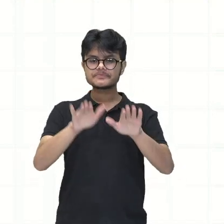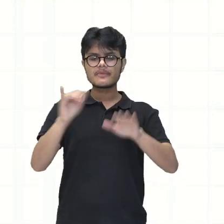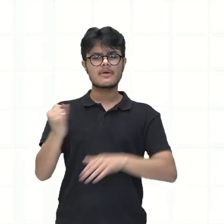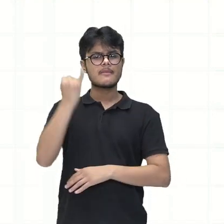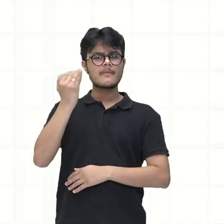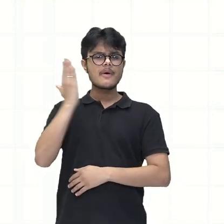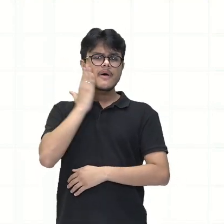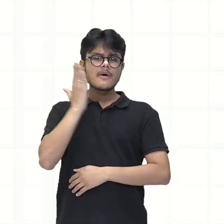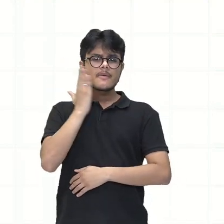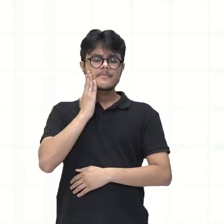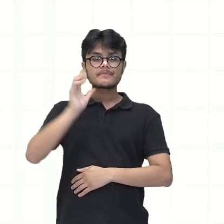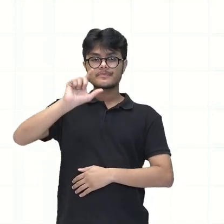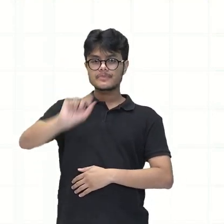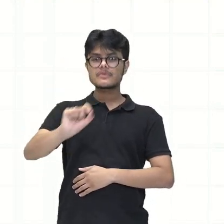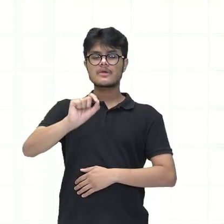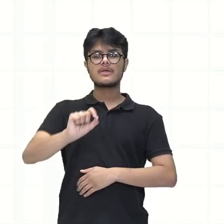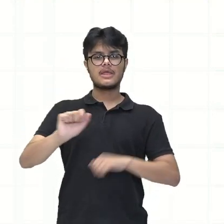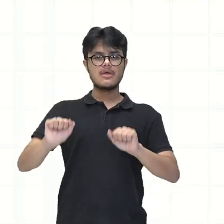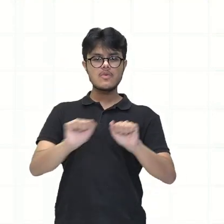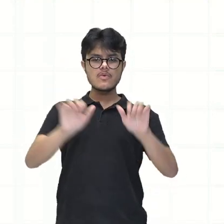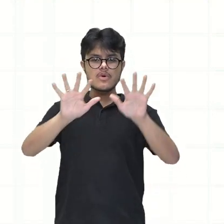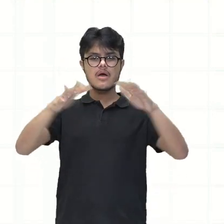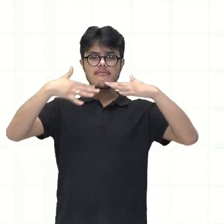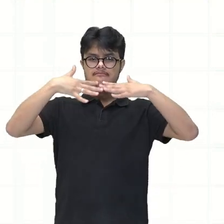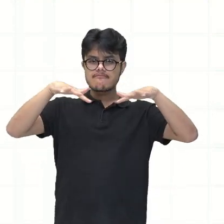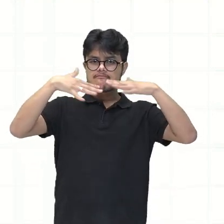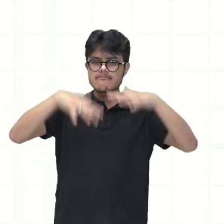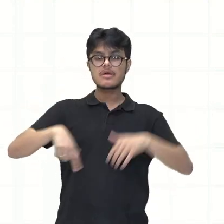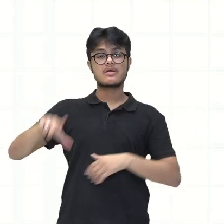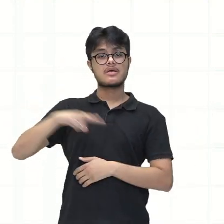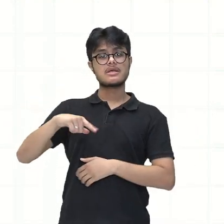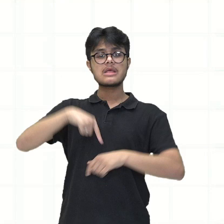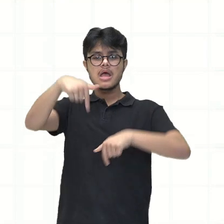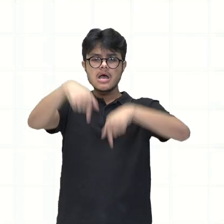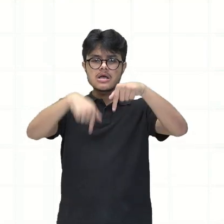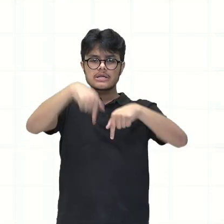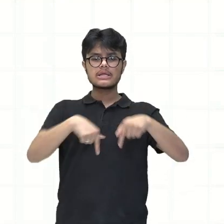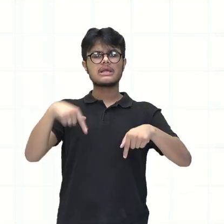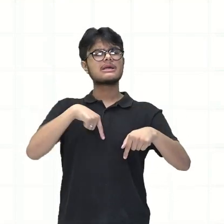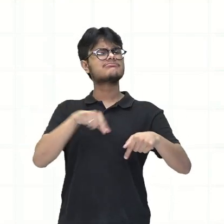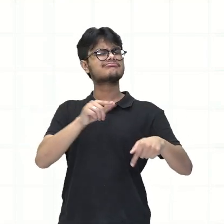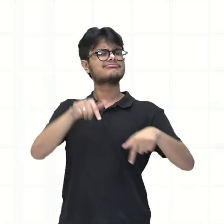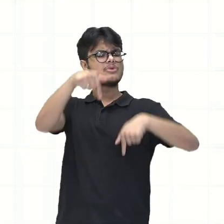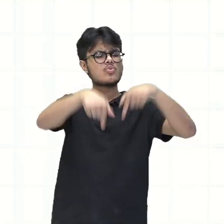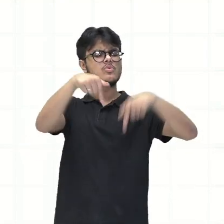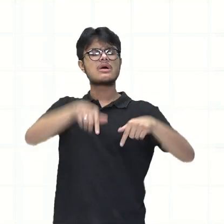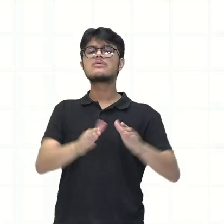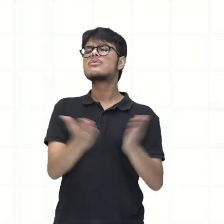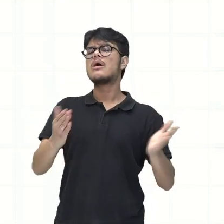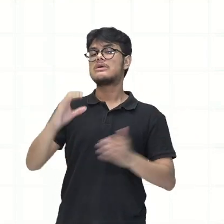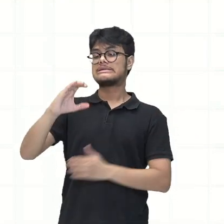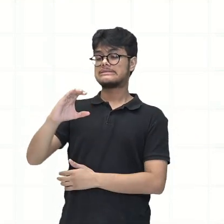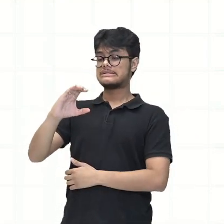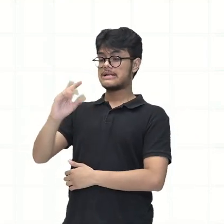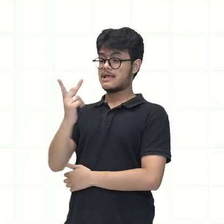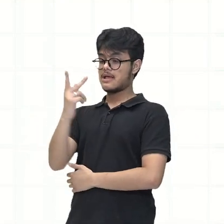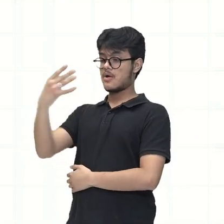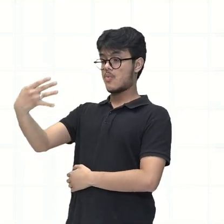gente falar que o gás natural é um composto que tem o metano, gente, que é o